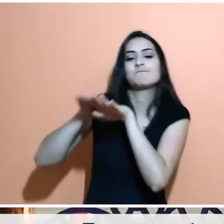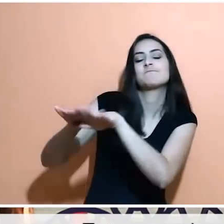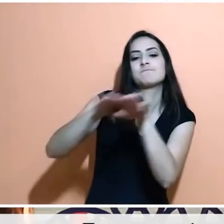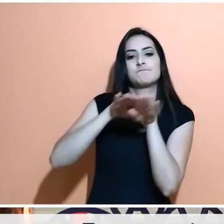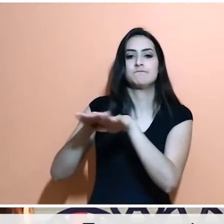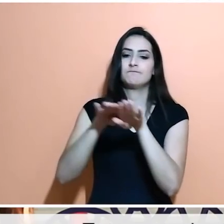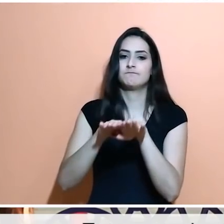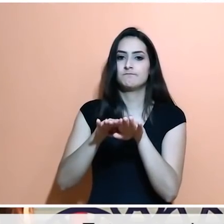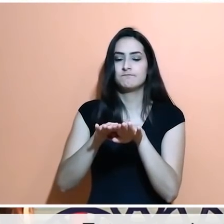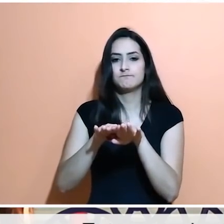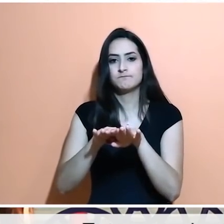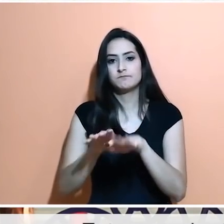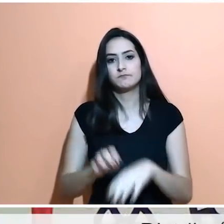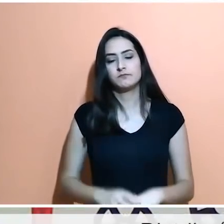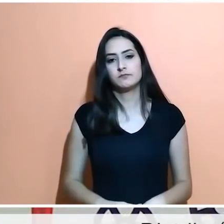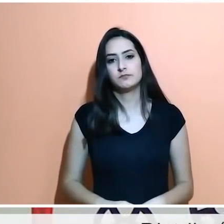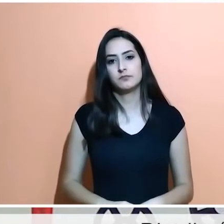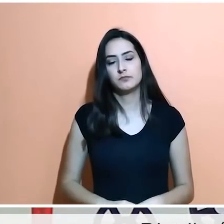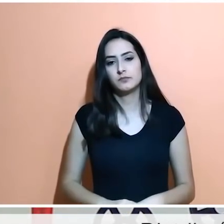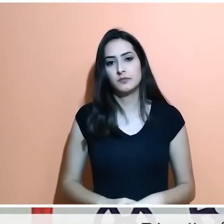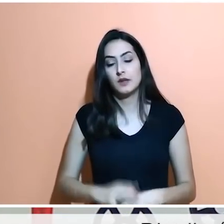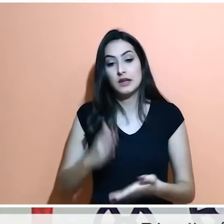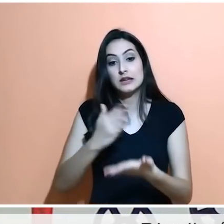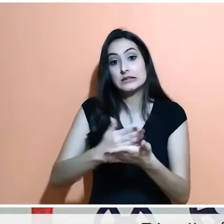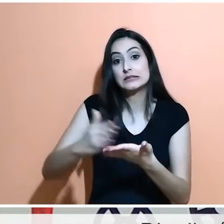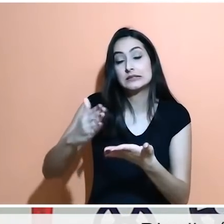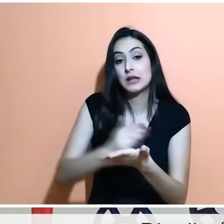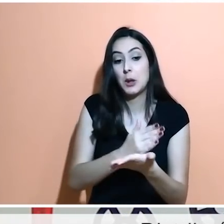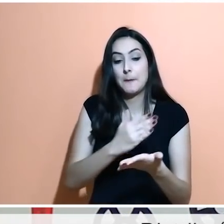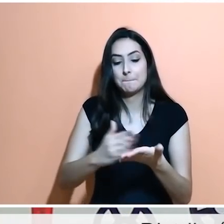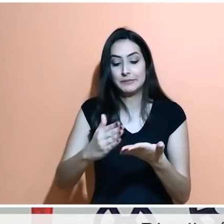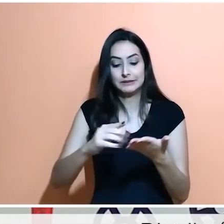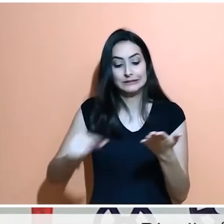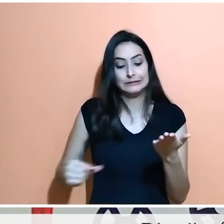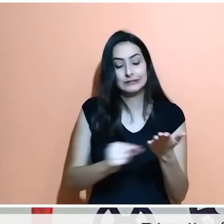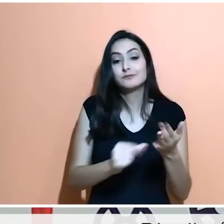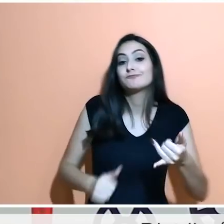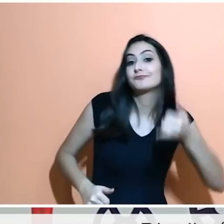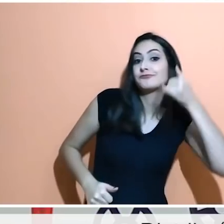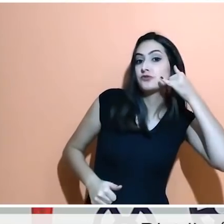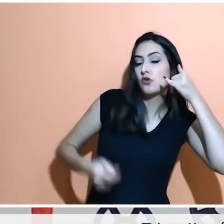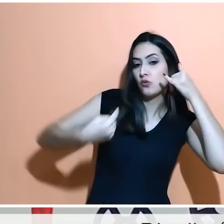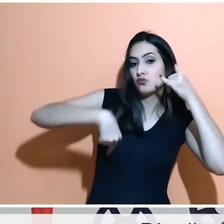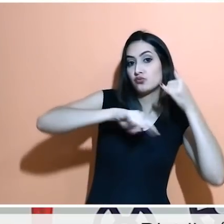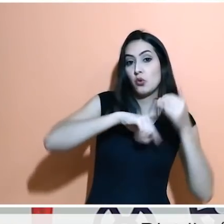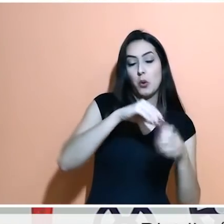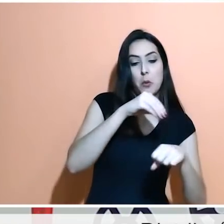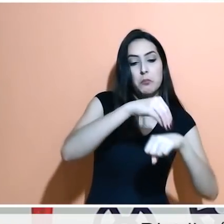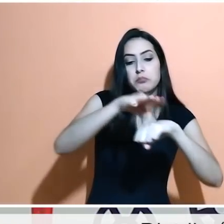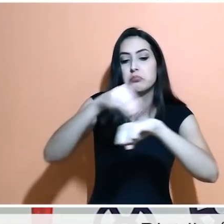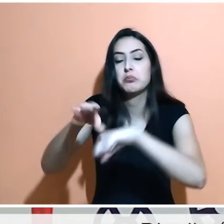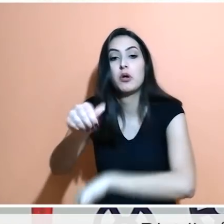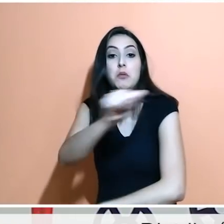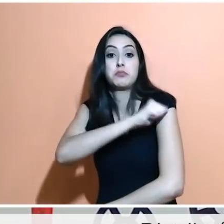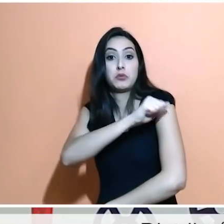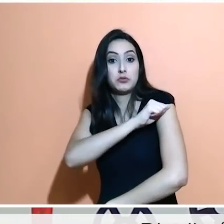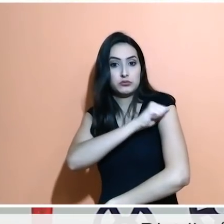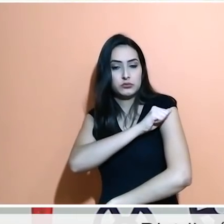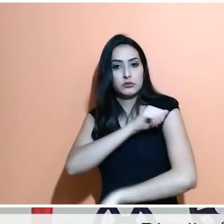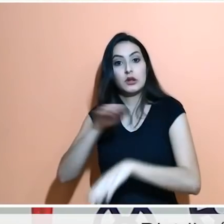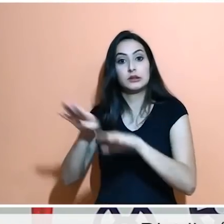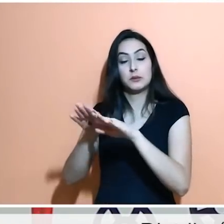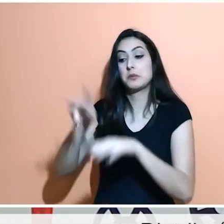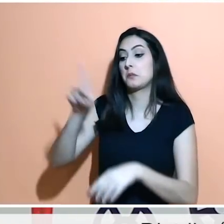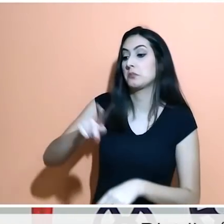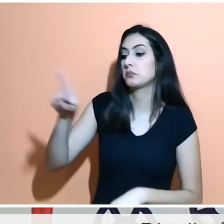sejam aprofundadas nesse período. Distribuímos chips de telefonia móvel para estudantes e, em paralelo, disponibilizamos treinamentos